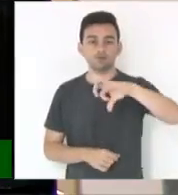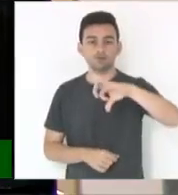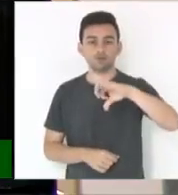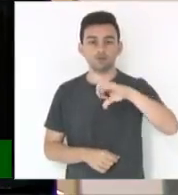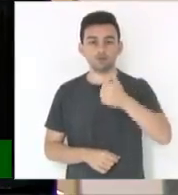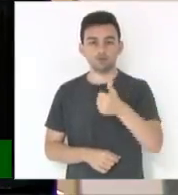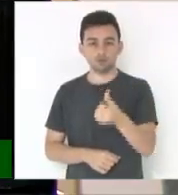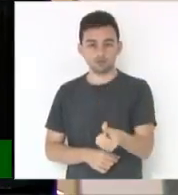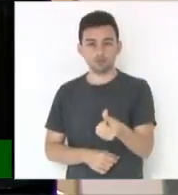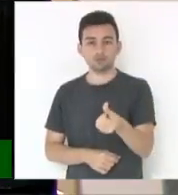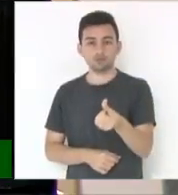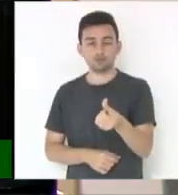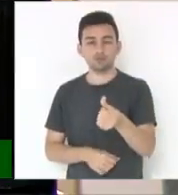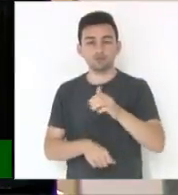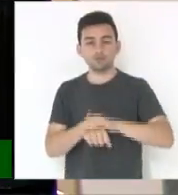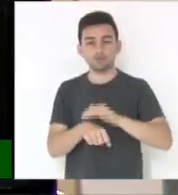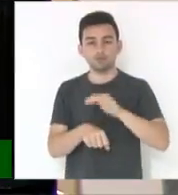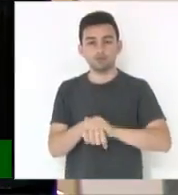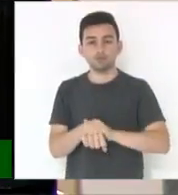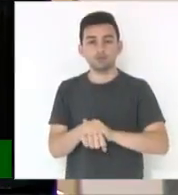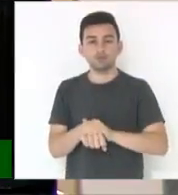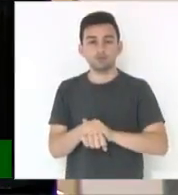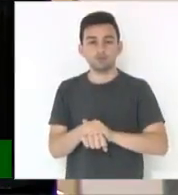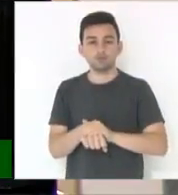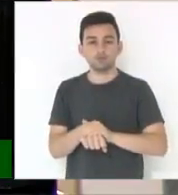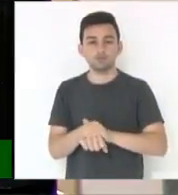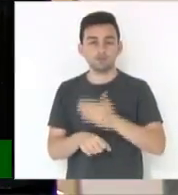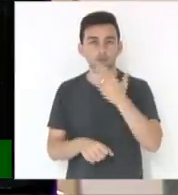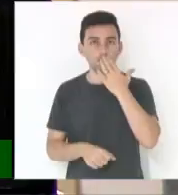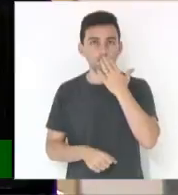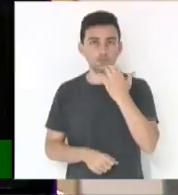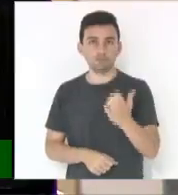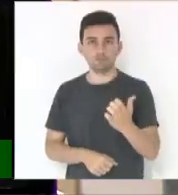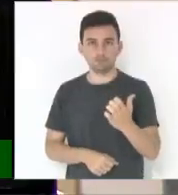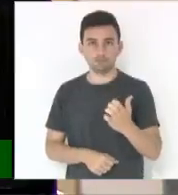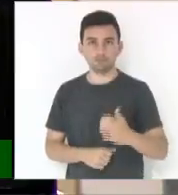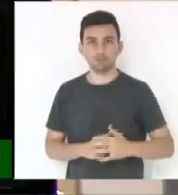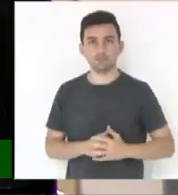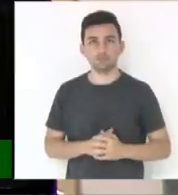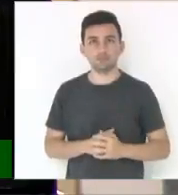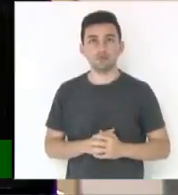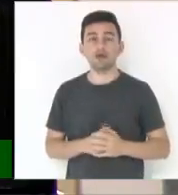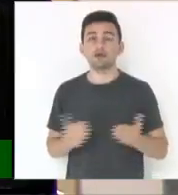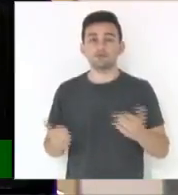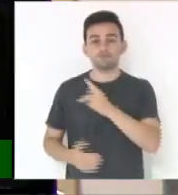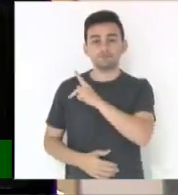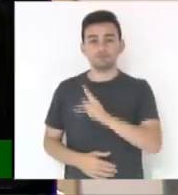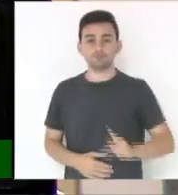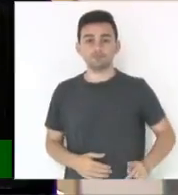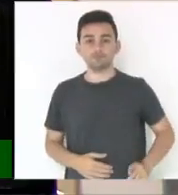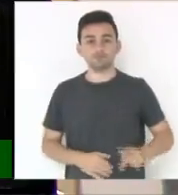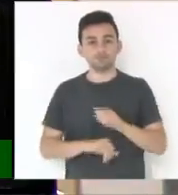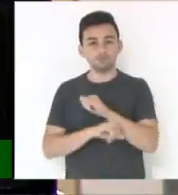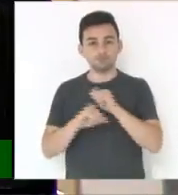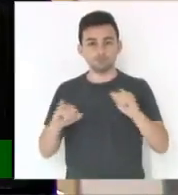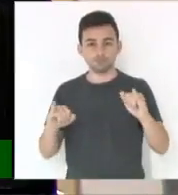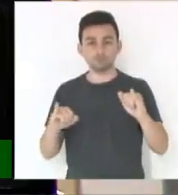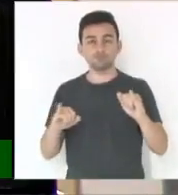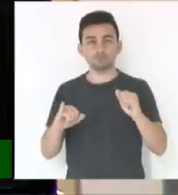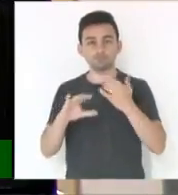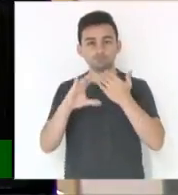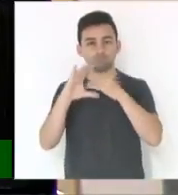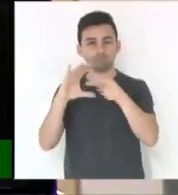916, de autoria do deputado Moacir Sopelsa. Esta presidência comunica que